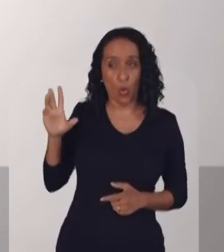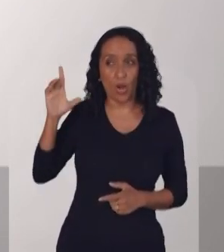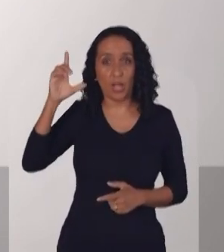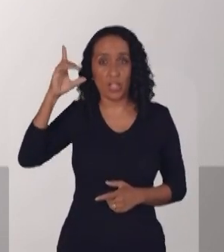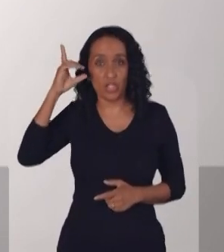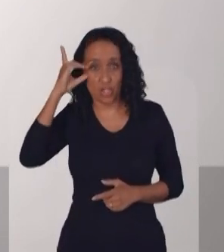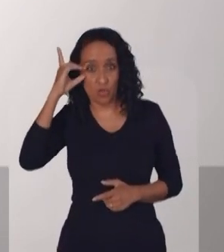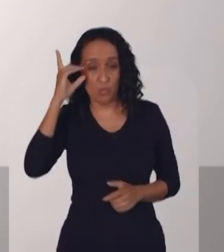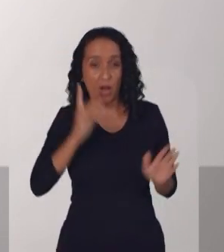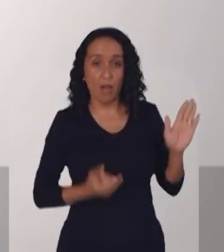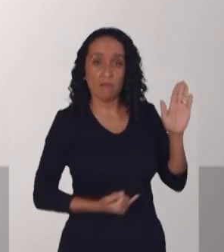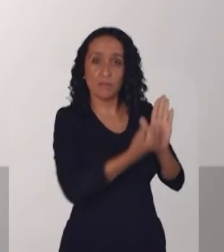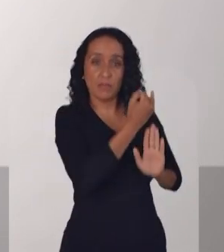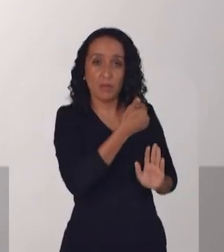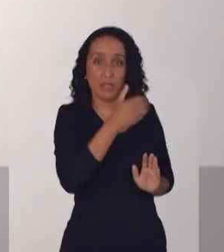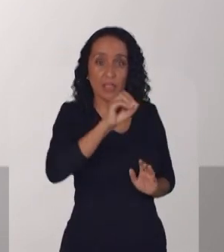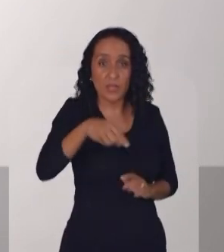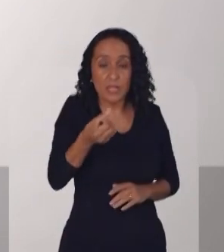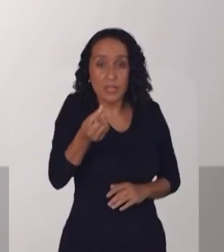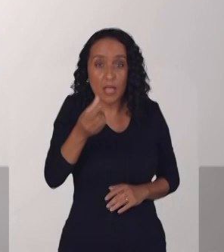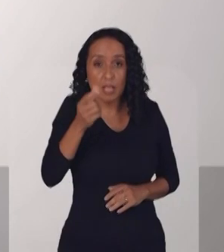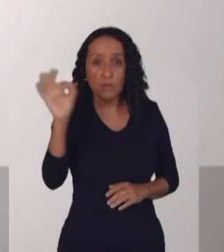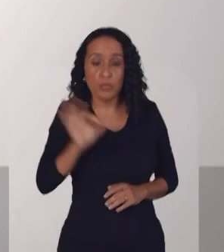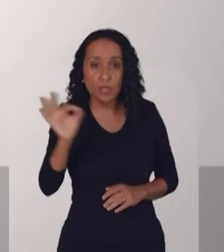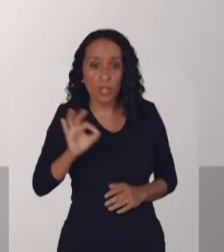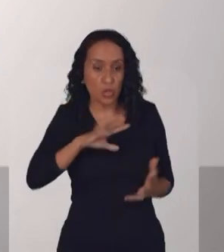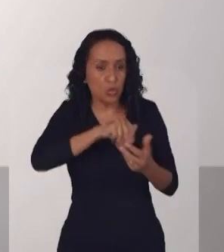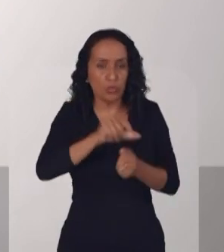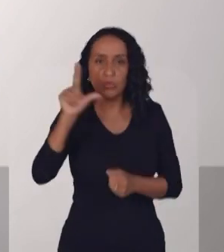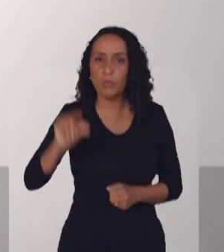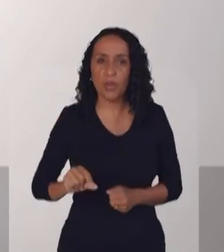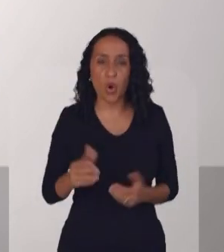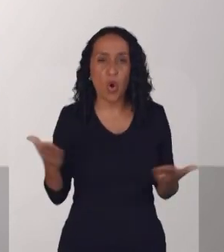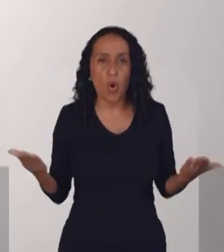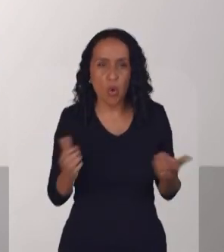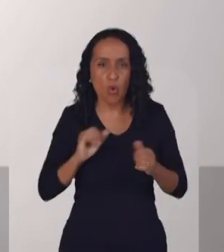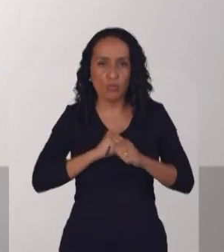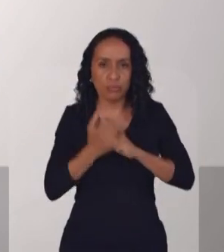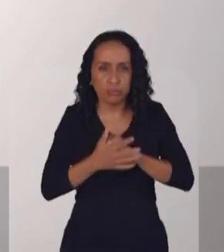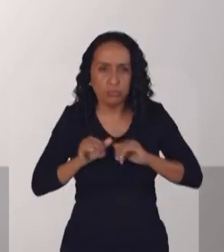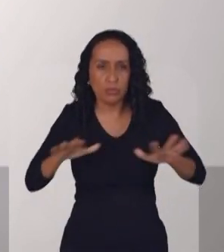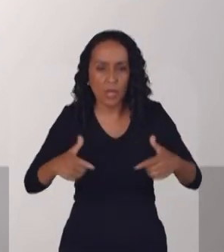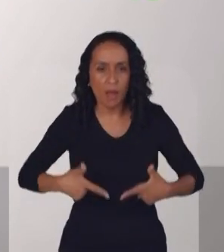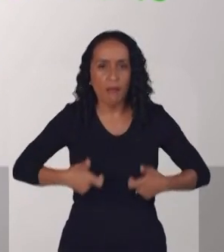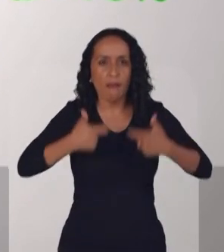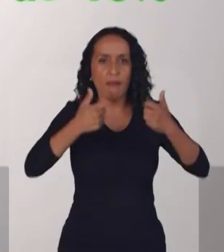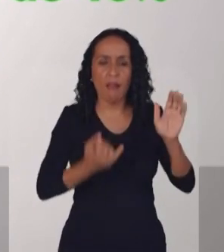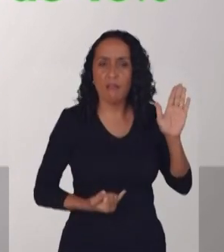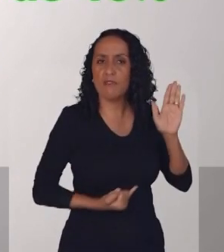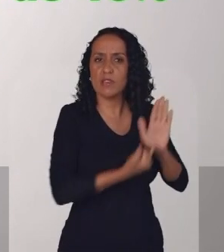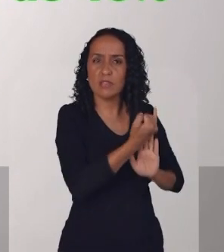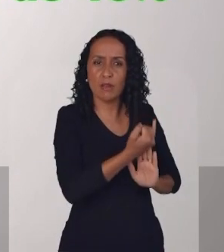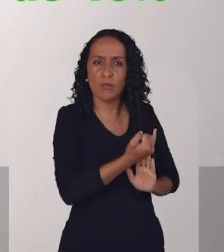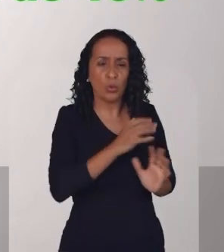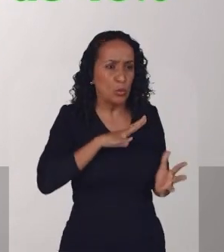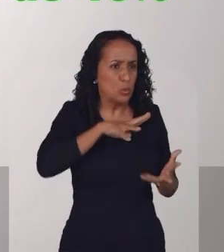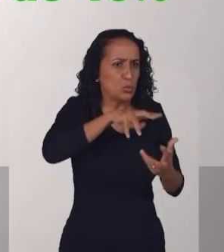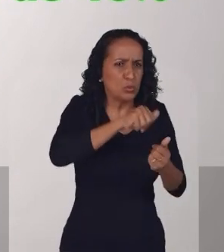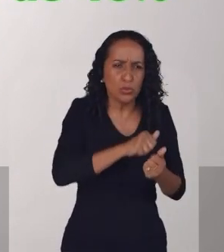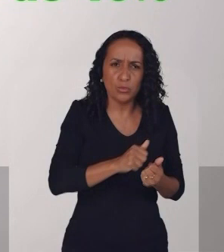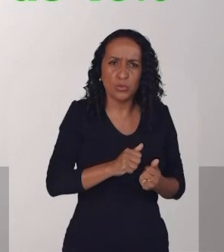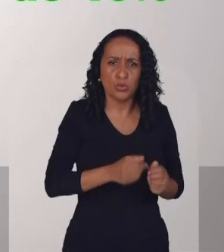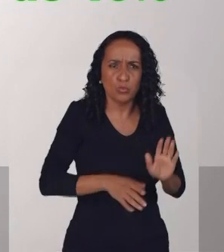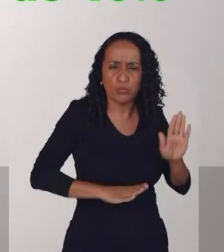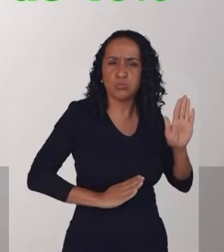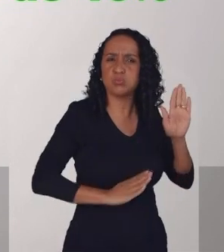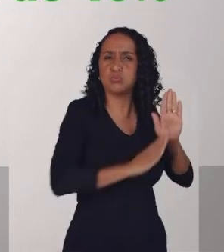a 10,6%, enquanto no resto do mundo era bem baixinha. Hoje, com pandemia e guerra, a